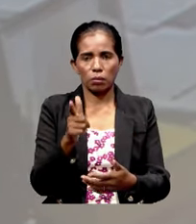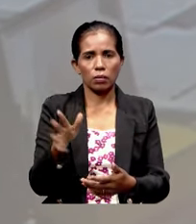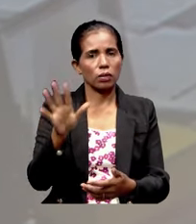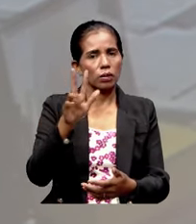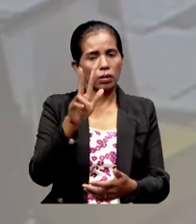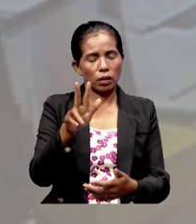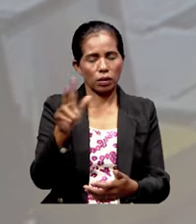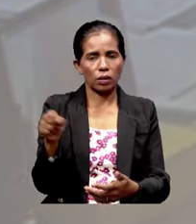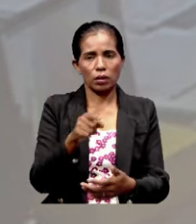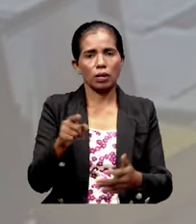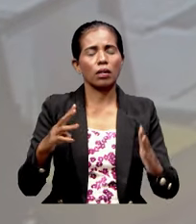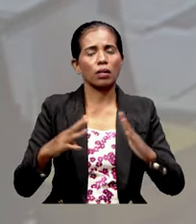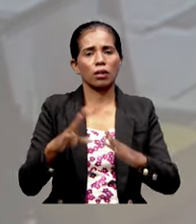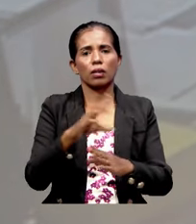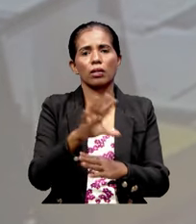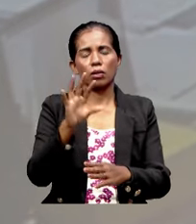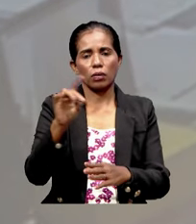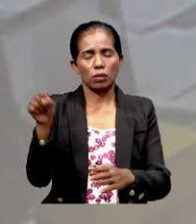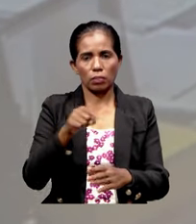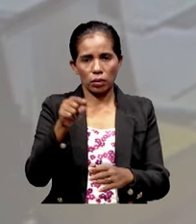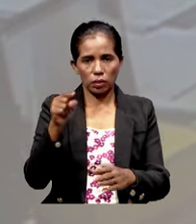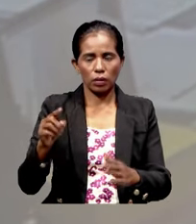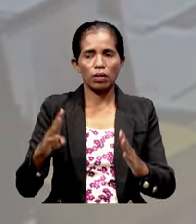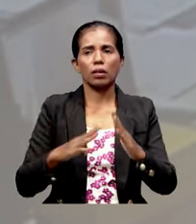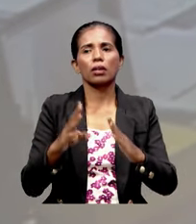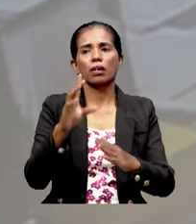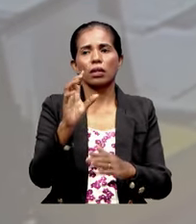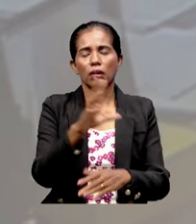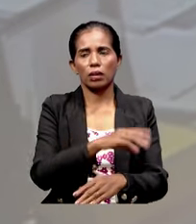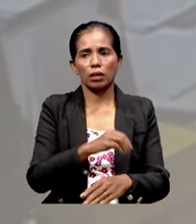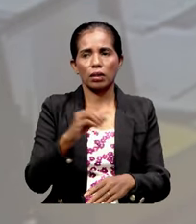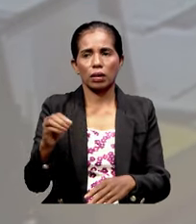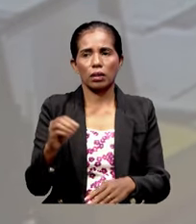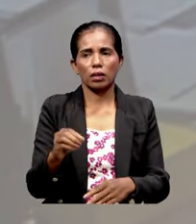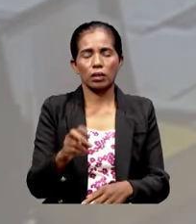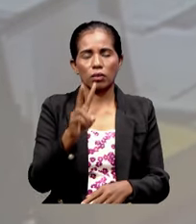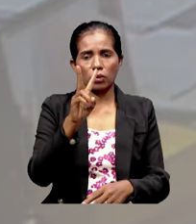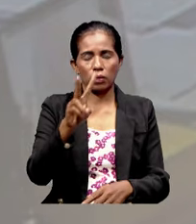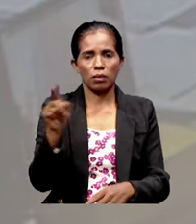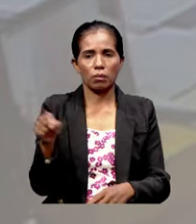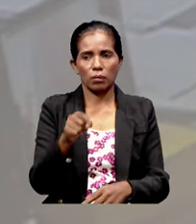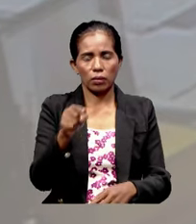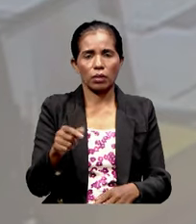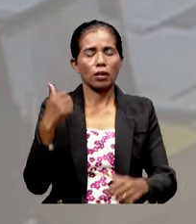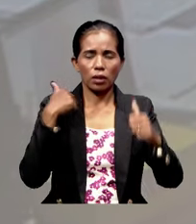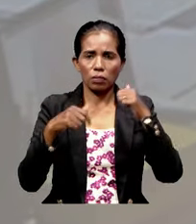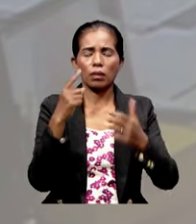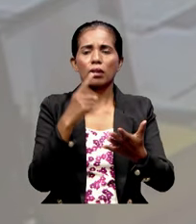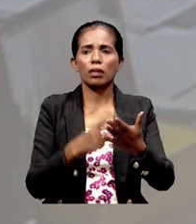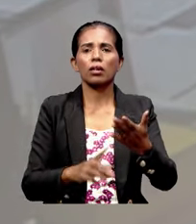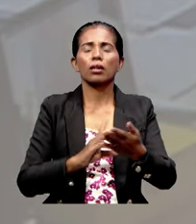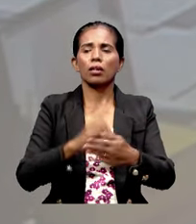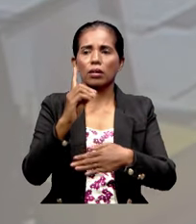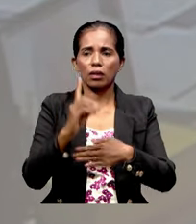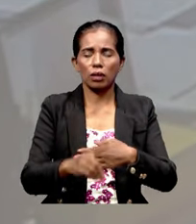23%. Capital menor, 8%. Capital de desenvolvimento, only 2%. Atividade de saída de leite, mas que desenvolve